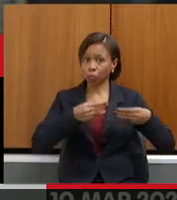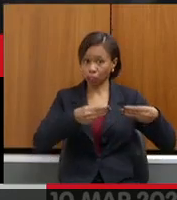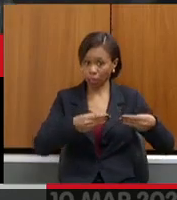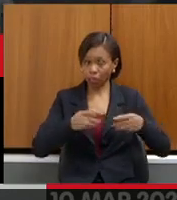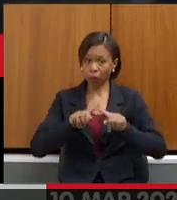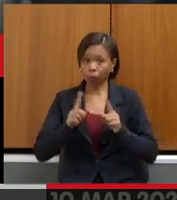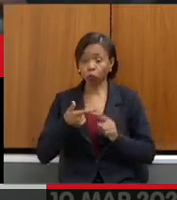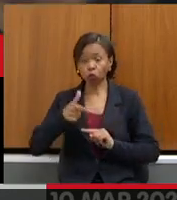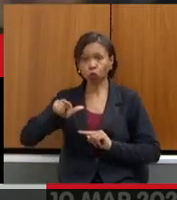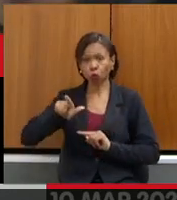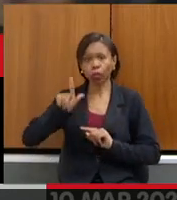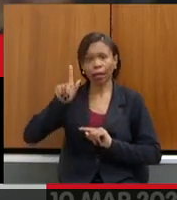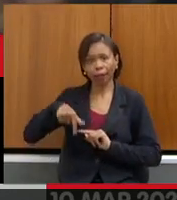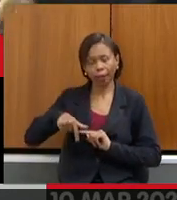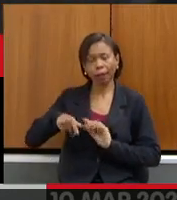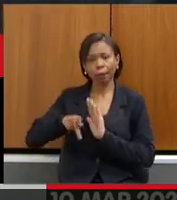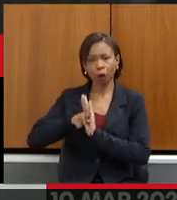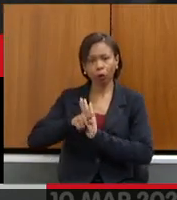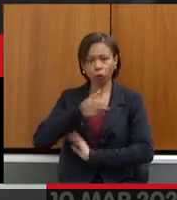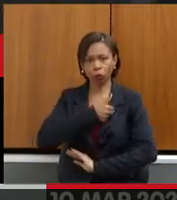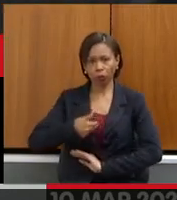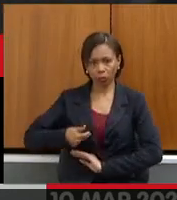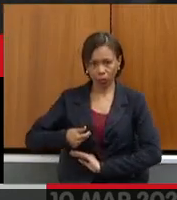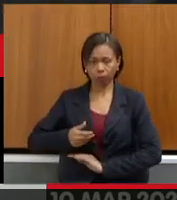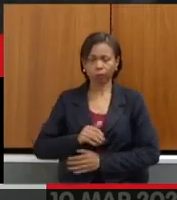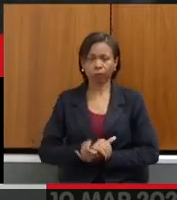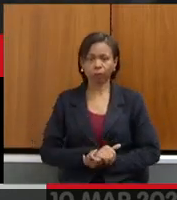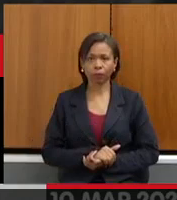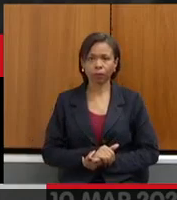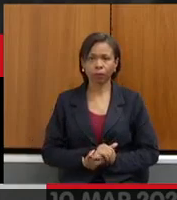pelo Estado mas no fundo são lentos e operacionais tá